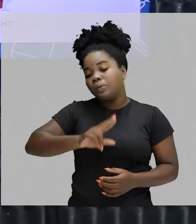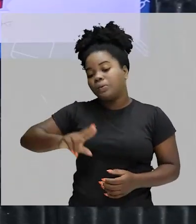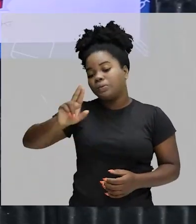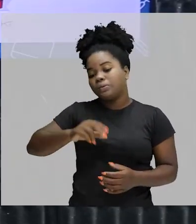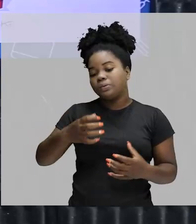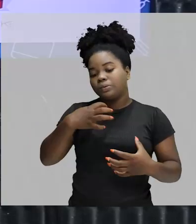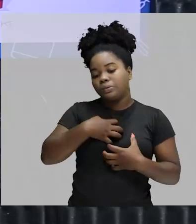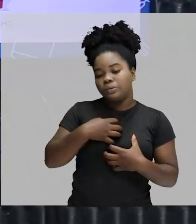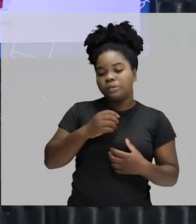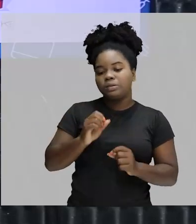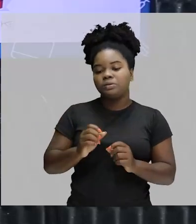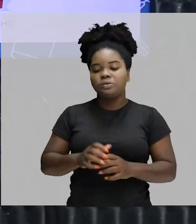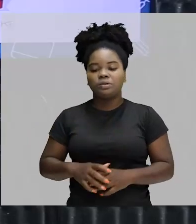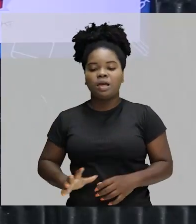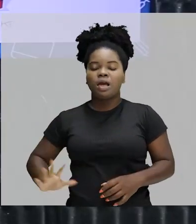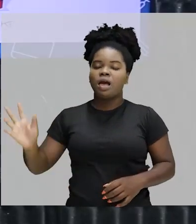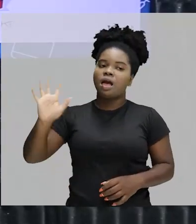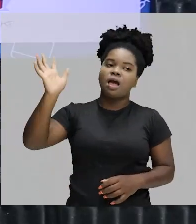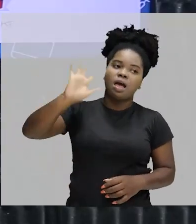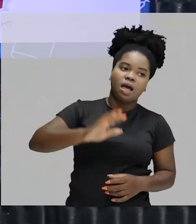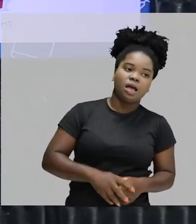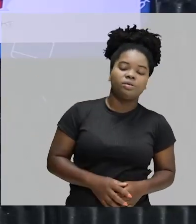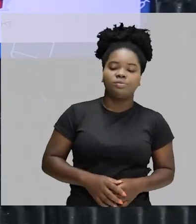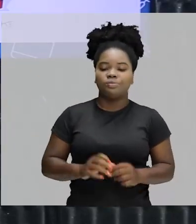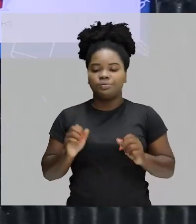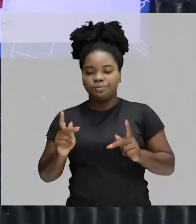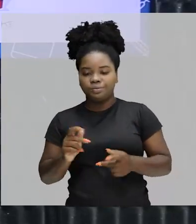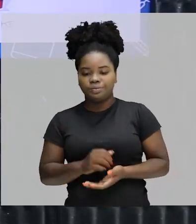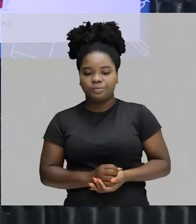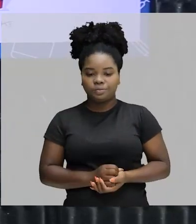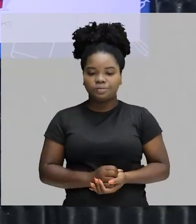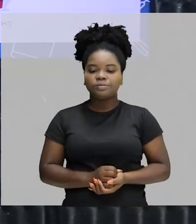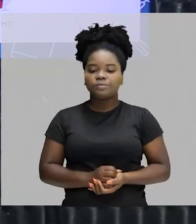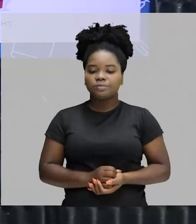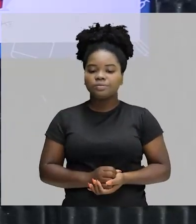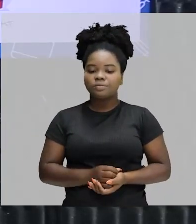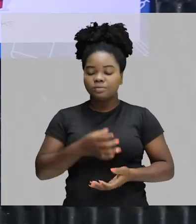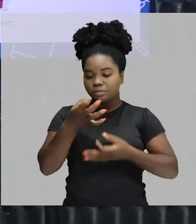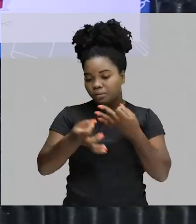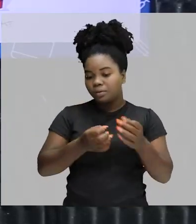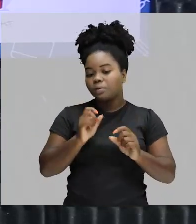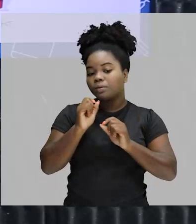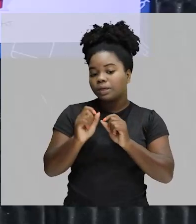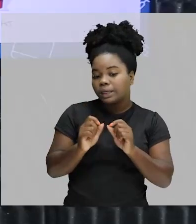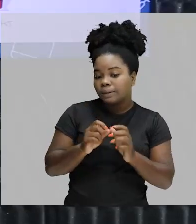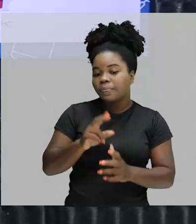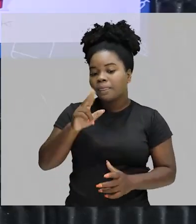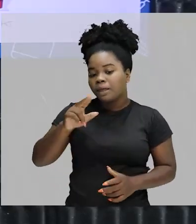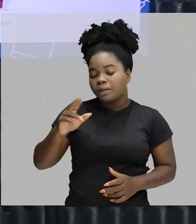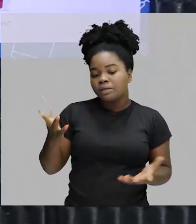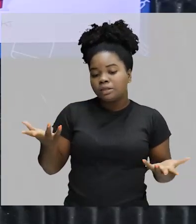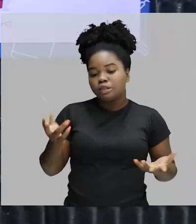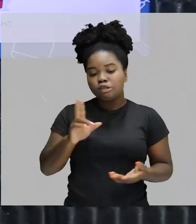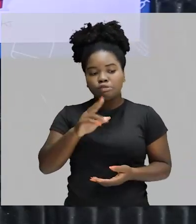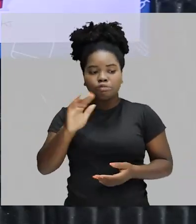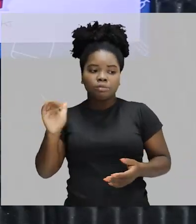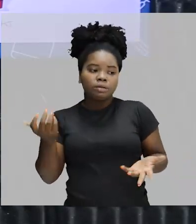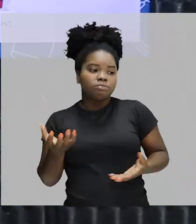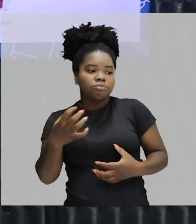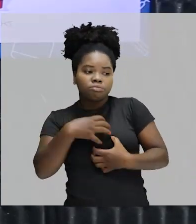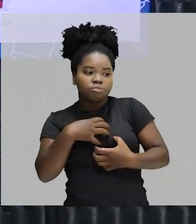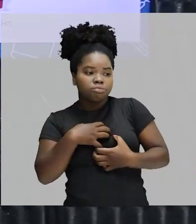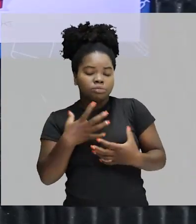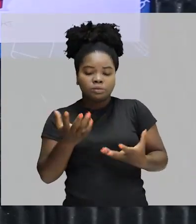no sentido de caro, no sentido de barato. Então, a crítica que é feita aí qual é? Que nunca fez tanto sentido com o